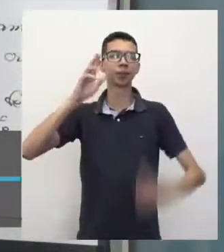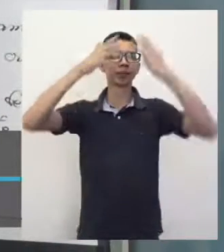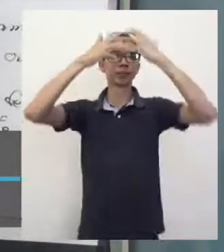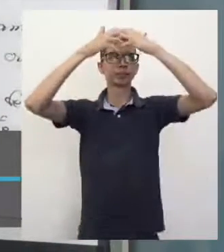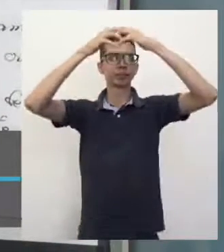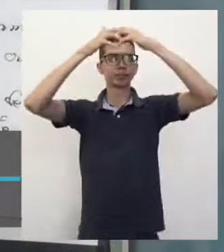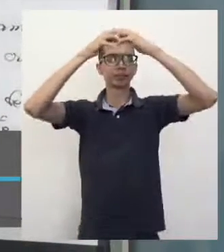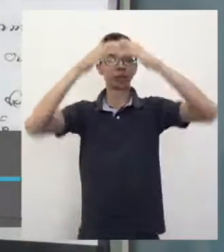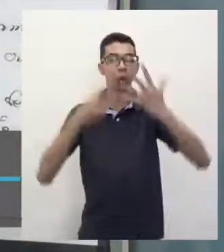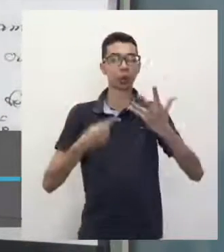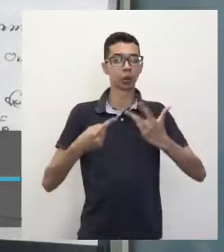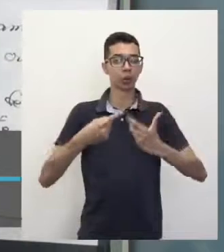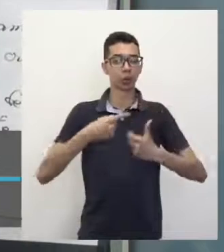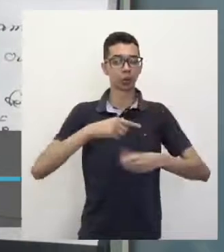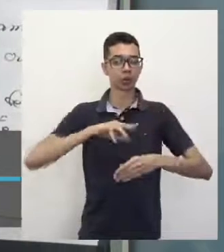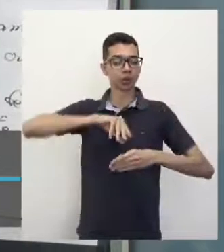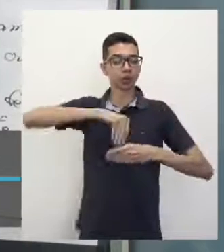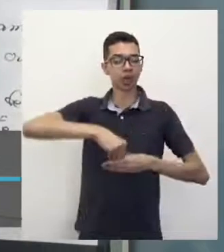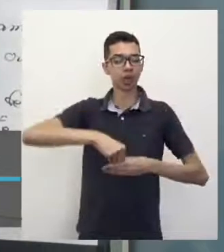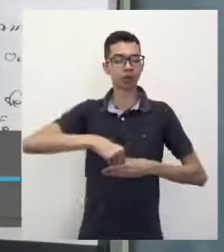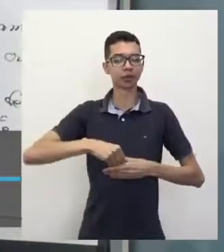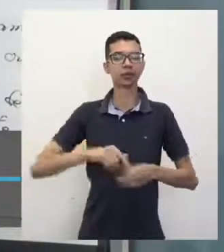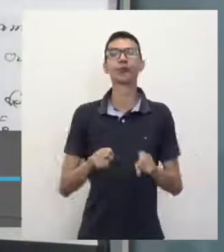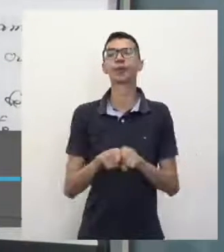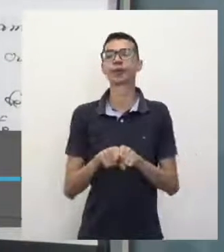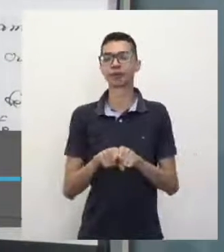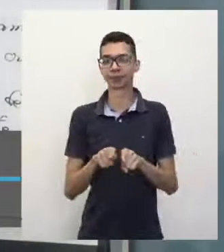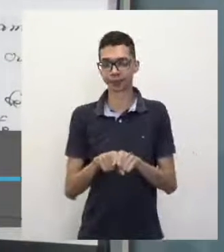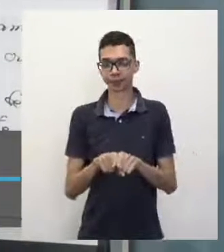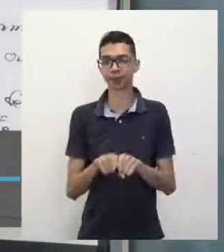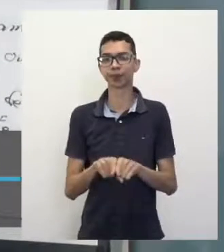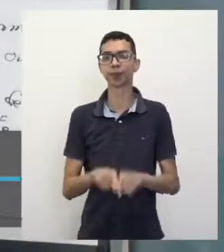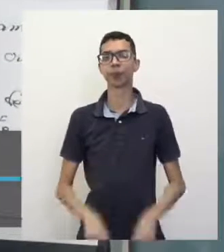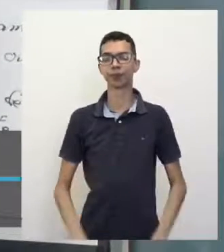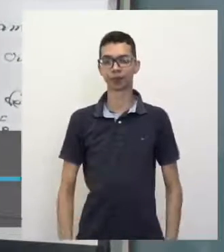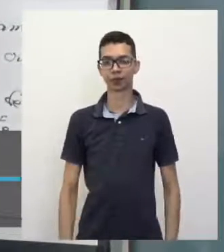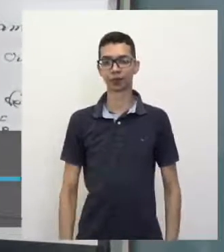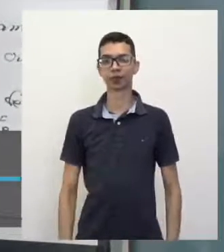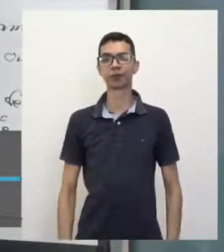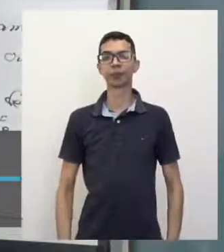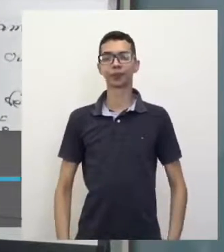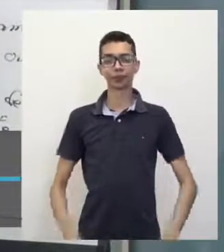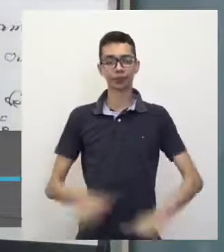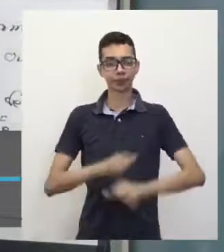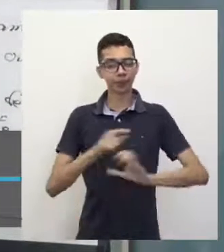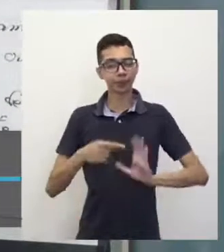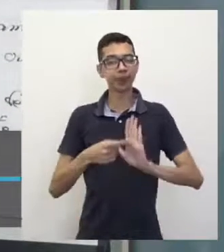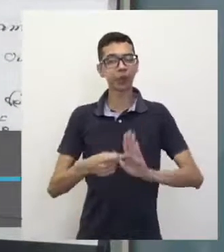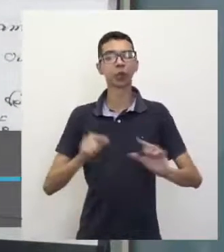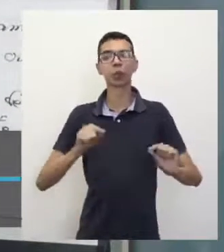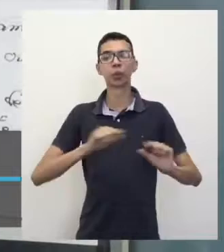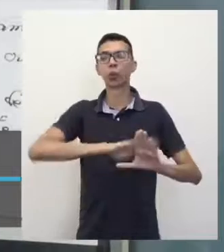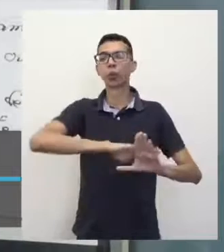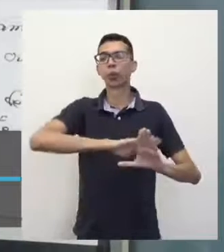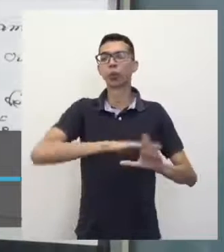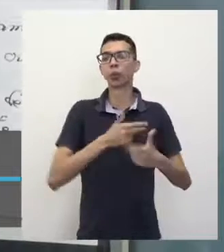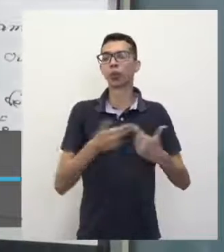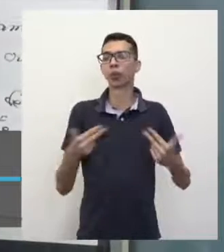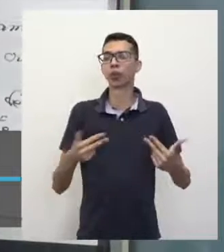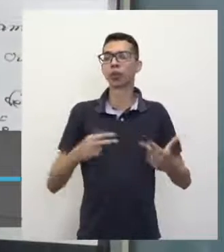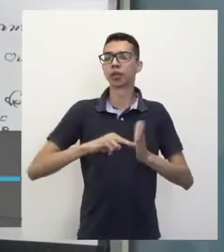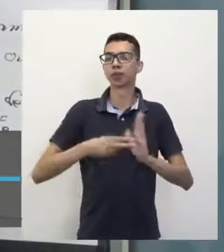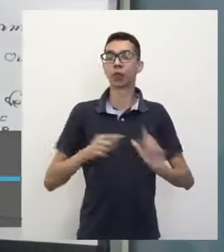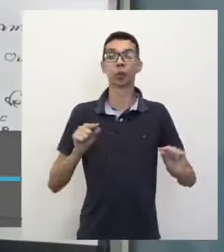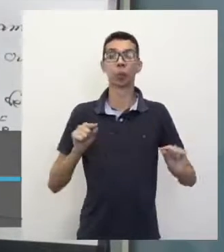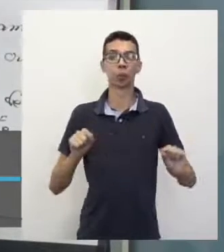bagagem anterior, ele também vai colocar traços da sua subjetividade mesmo. Ou seja, o que ele quer dizer com essa